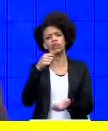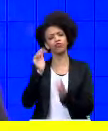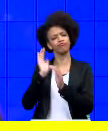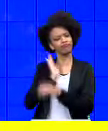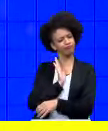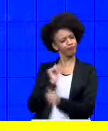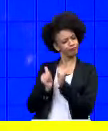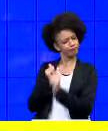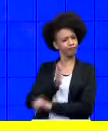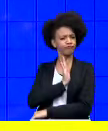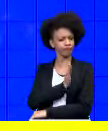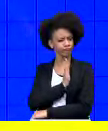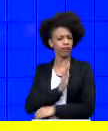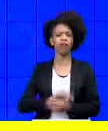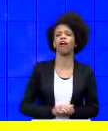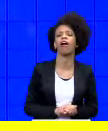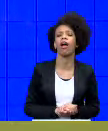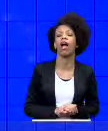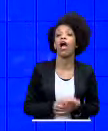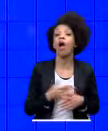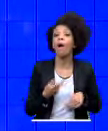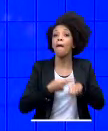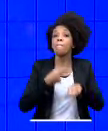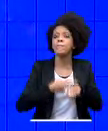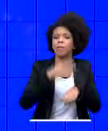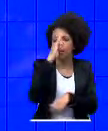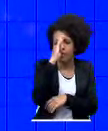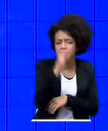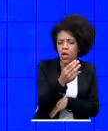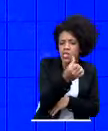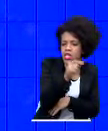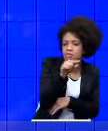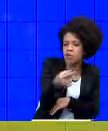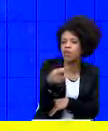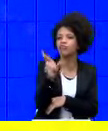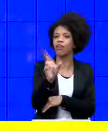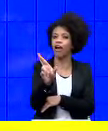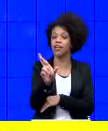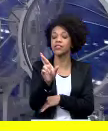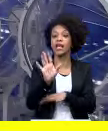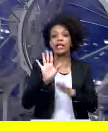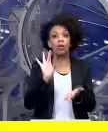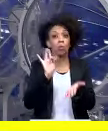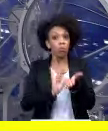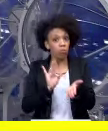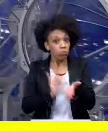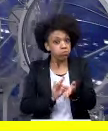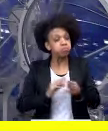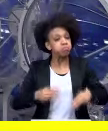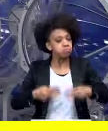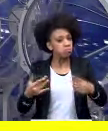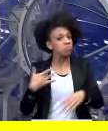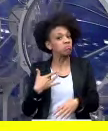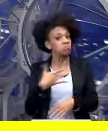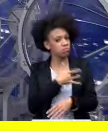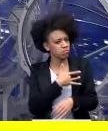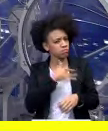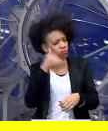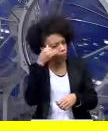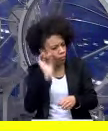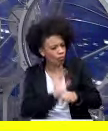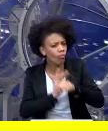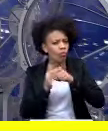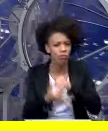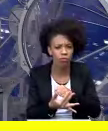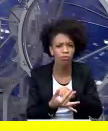Time Mania, concurso 1510, prêmio estimado em 6 milhões de reais. E confirmando o compromisso da Caixa com as ações de prevenção